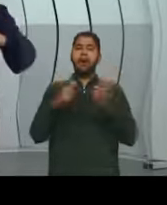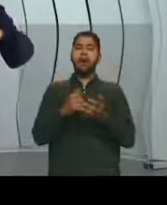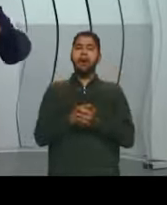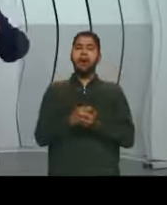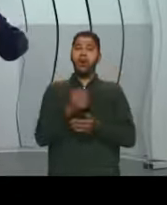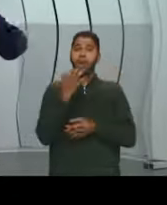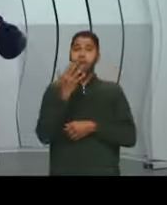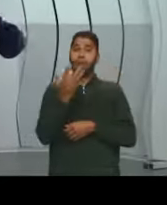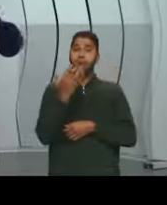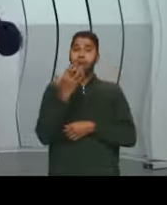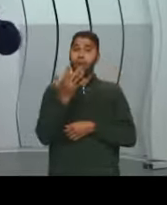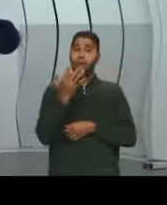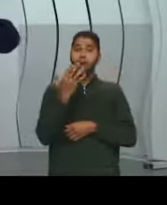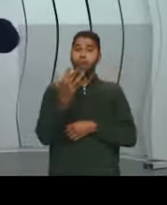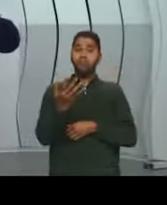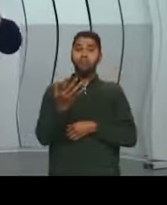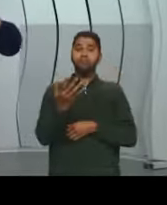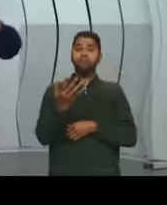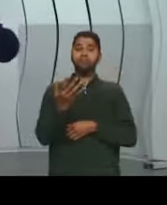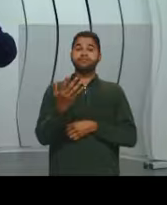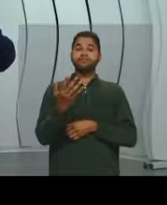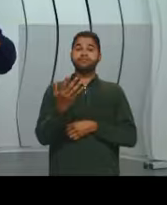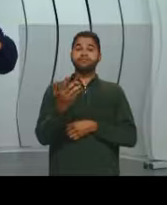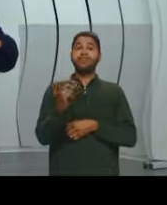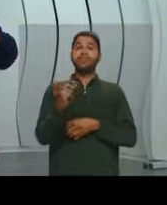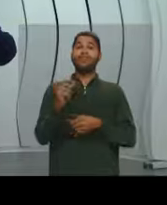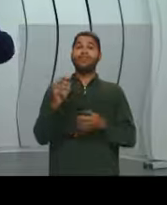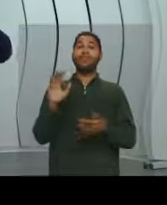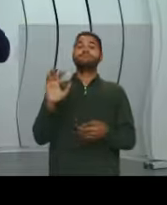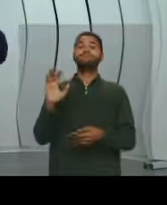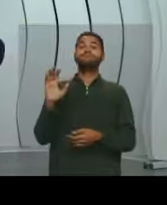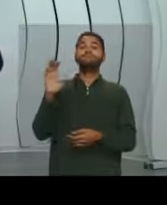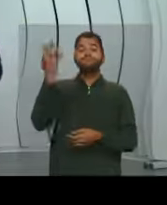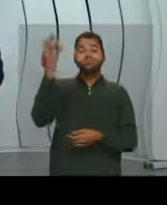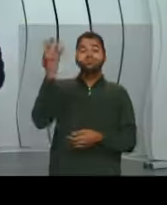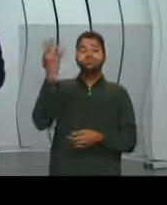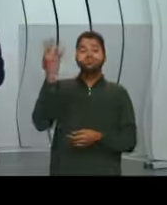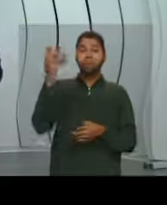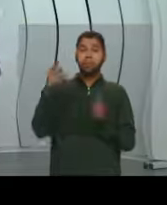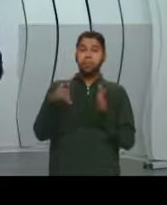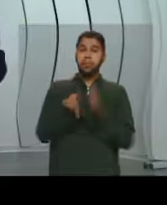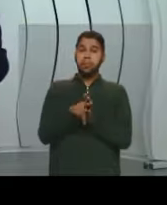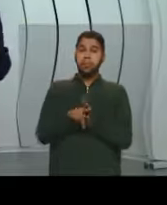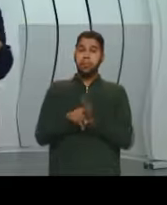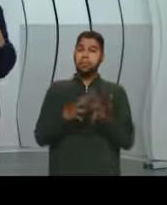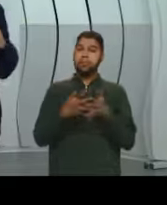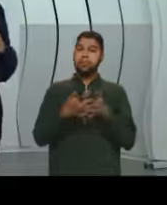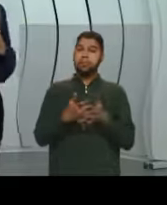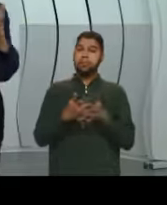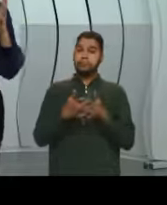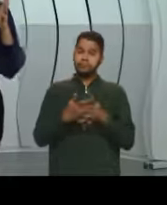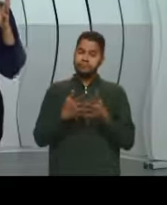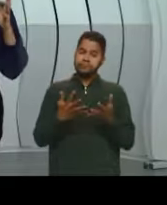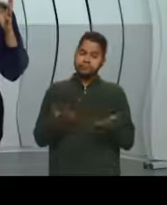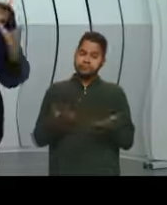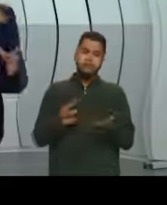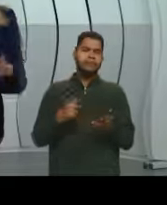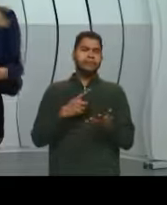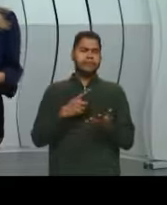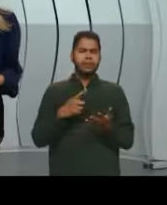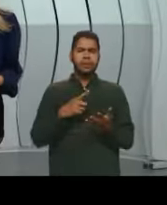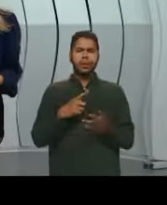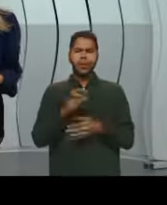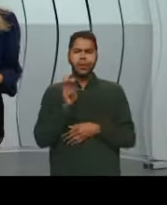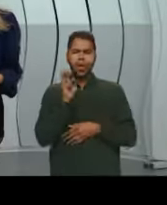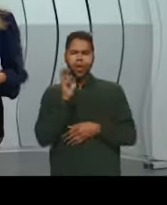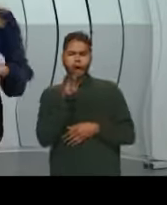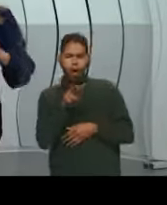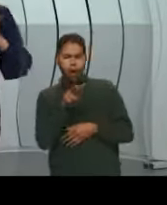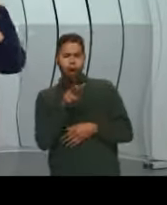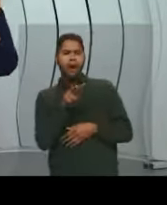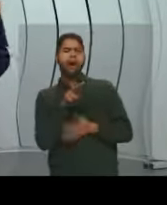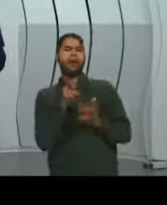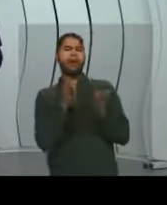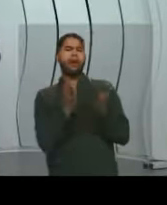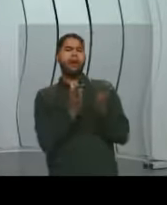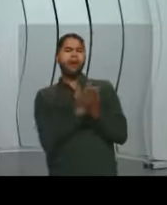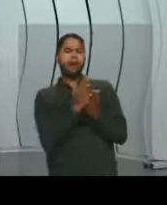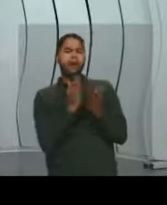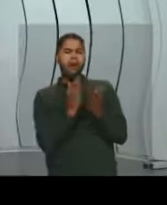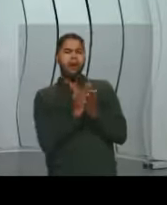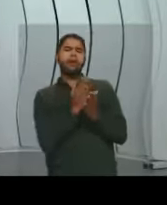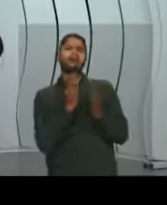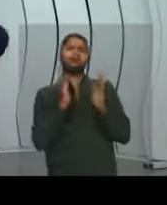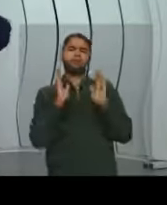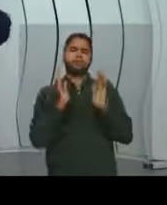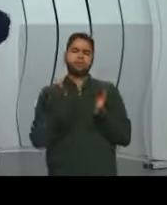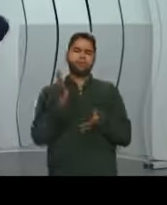né? A atualidade, os temas polêmicos. Então, nós batemos o olho naquela revista e